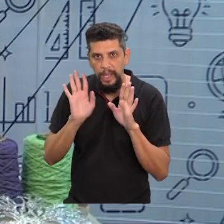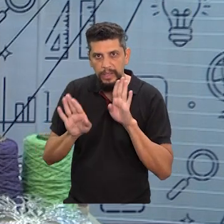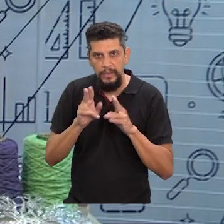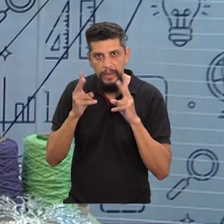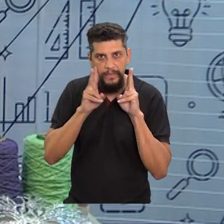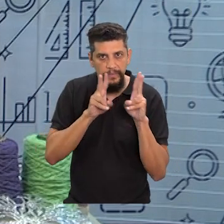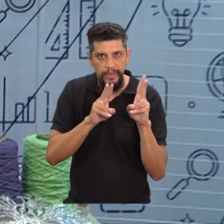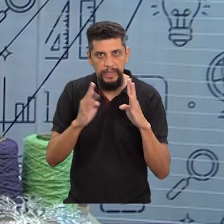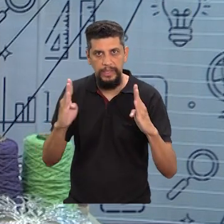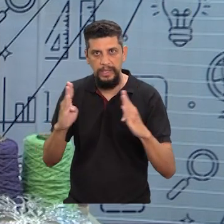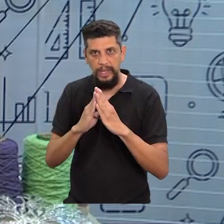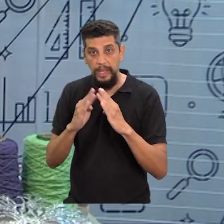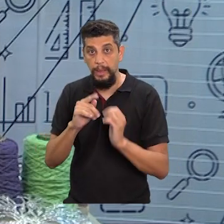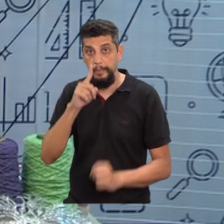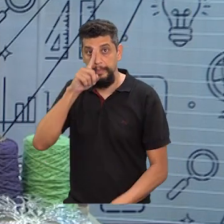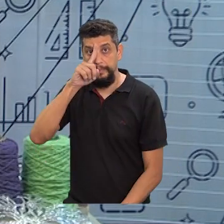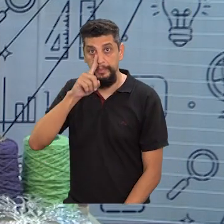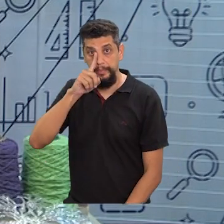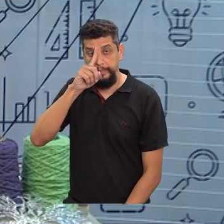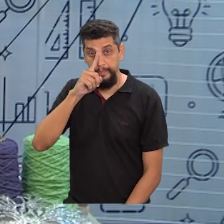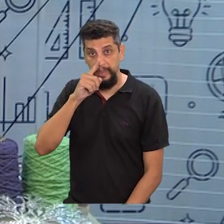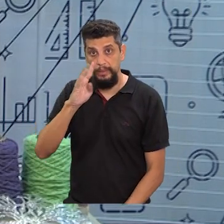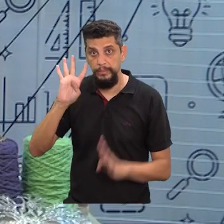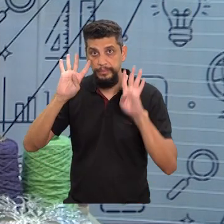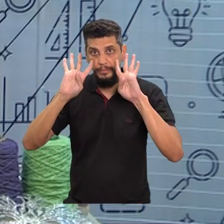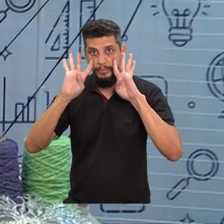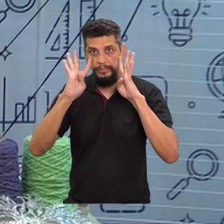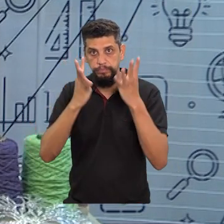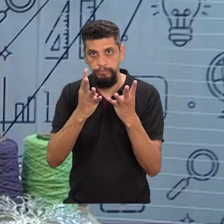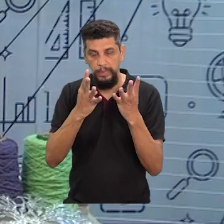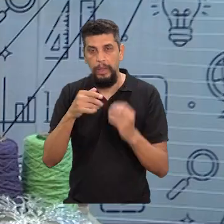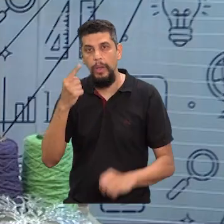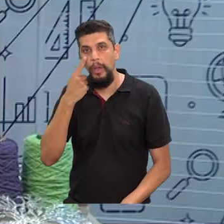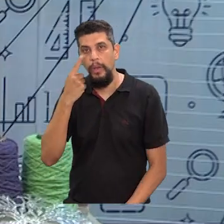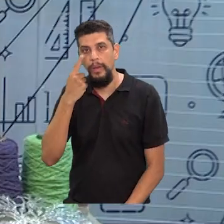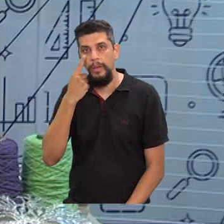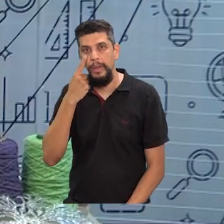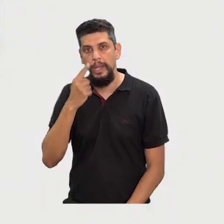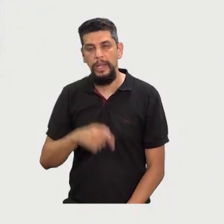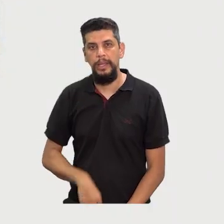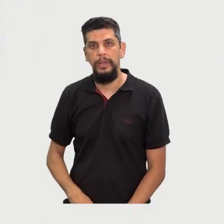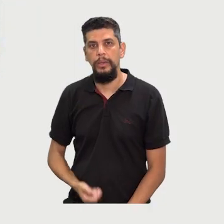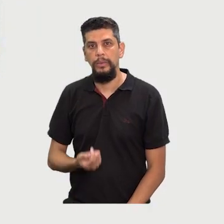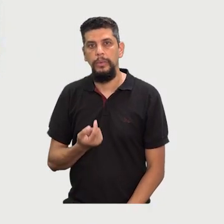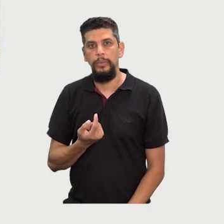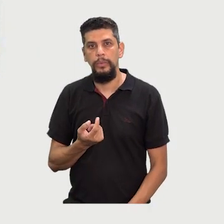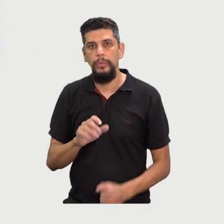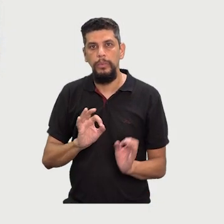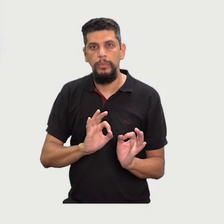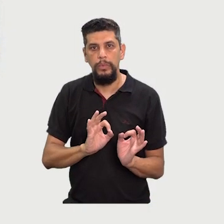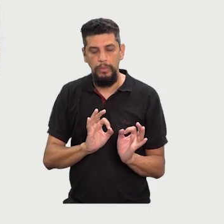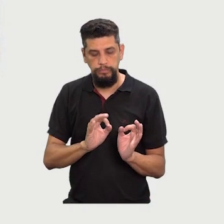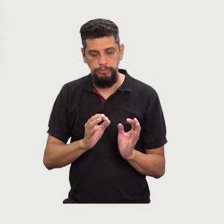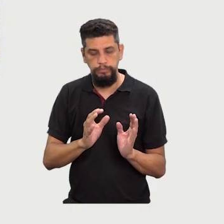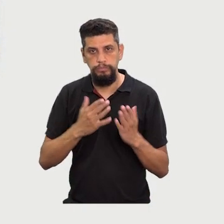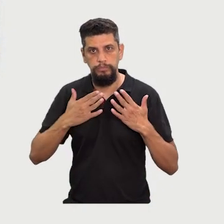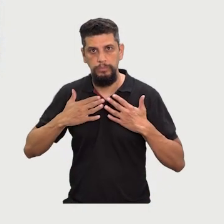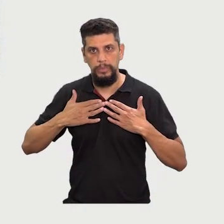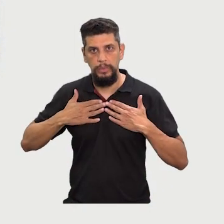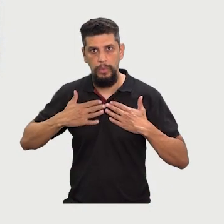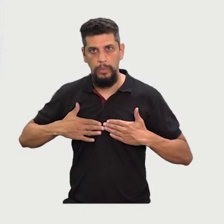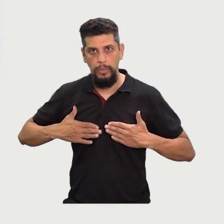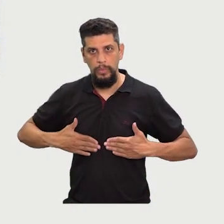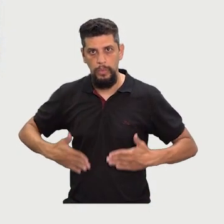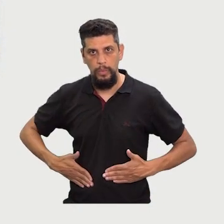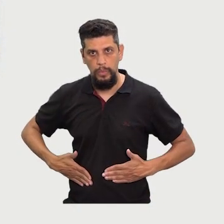nossa casa, mas não é muito bom, não. Ela é perigosa, hein? Fiquem distantes dela. Olha lá. Então, qual é a parte do corpo da aranha que se